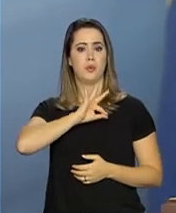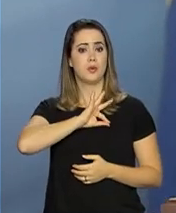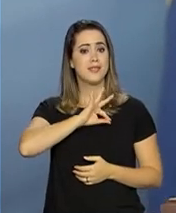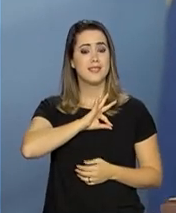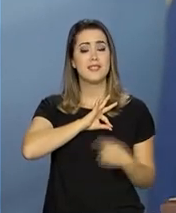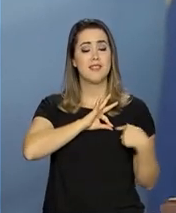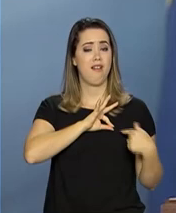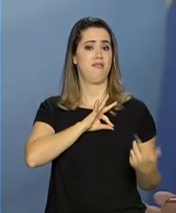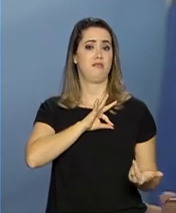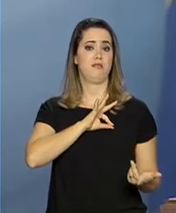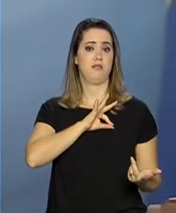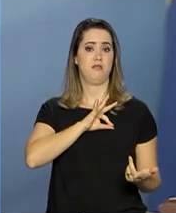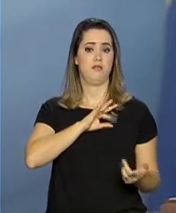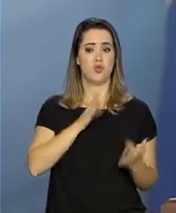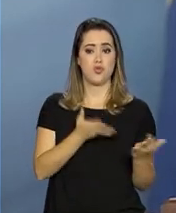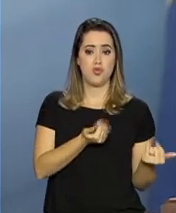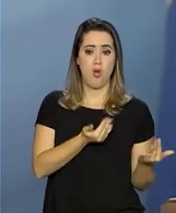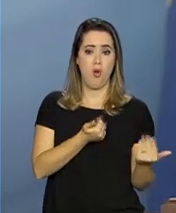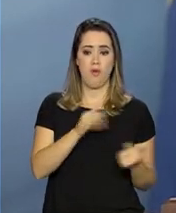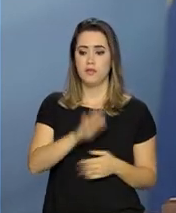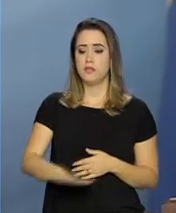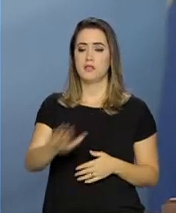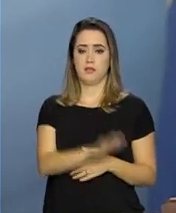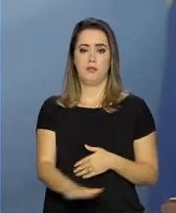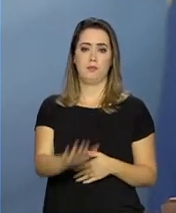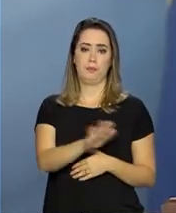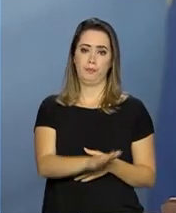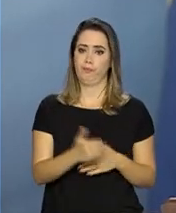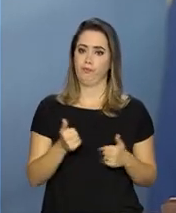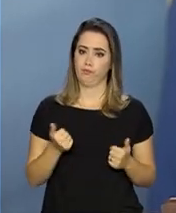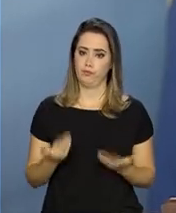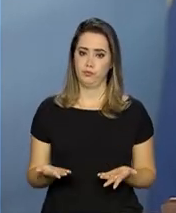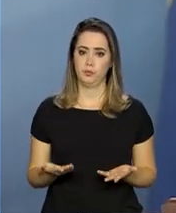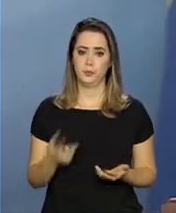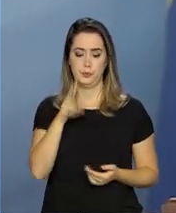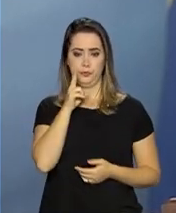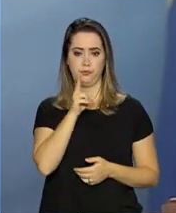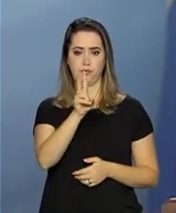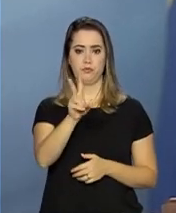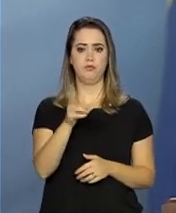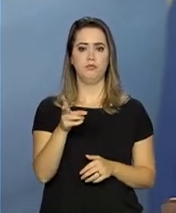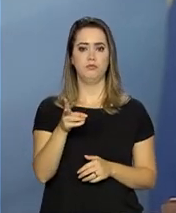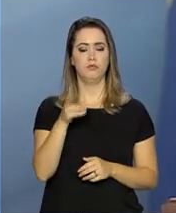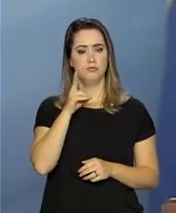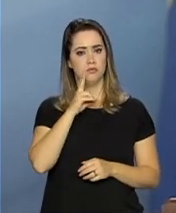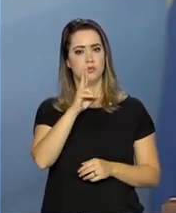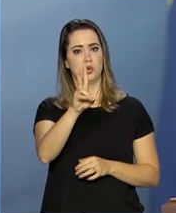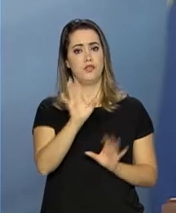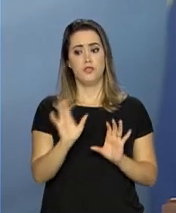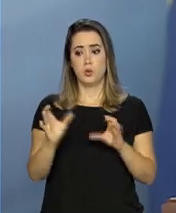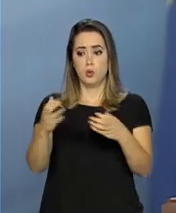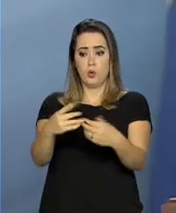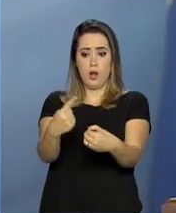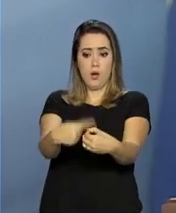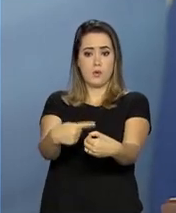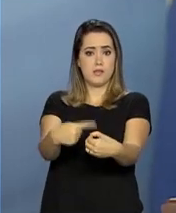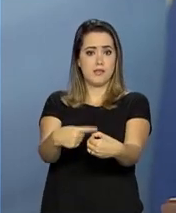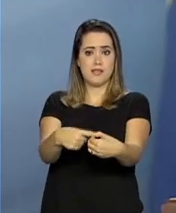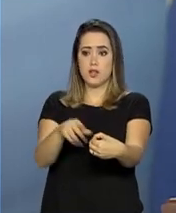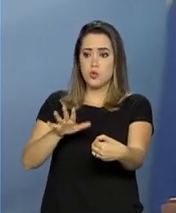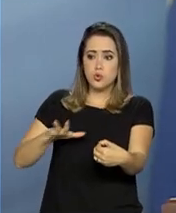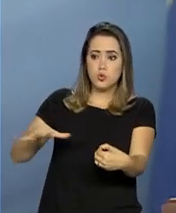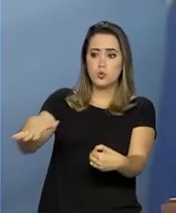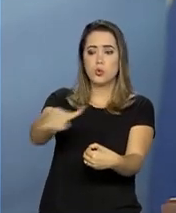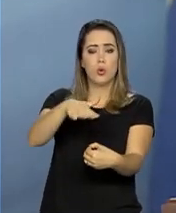policiais, jovens e crianças, e vendo bairros